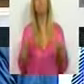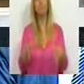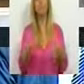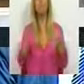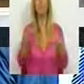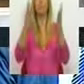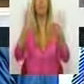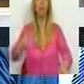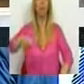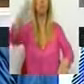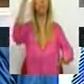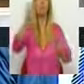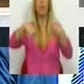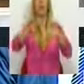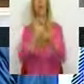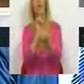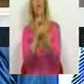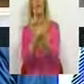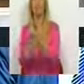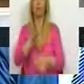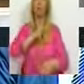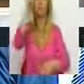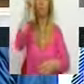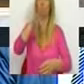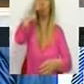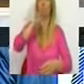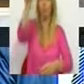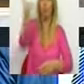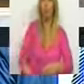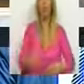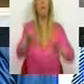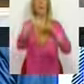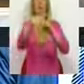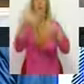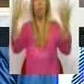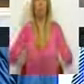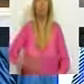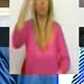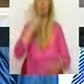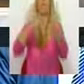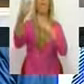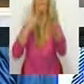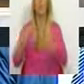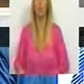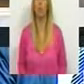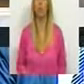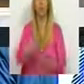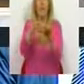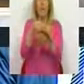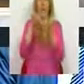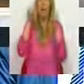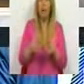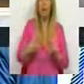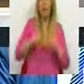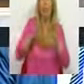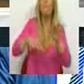as audições que o Sr. Ministro participou, muitas as perguntas que lhe foram efetuadas, muitas participações aqui neste plenário, foi-lhe